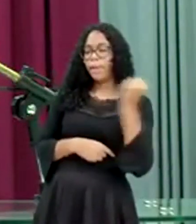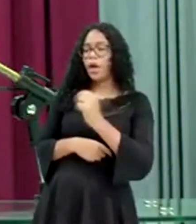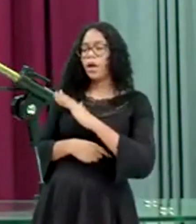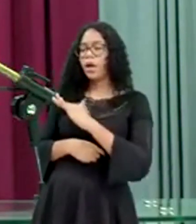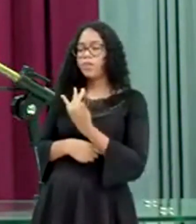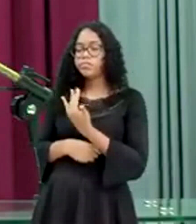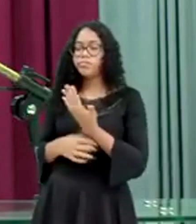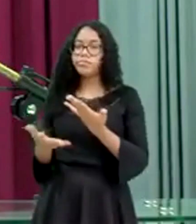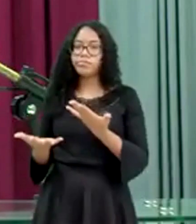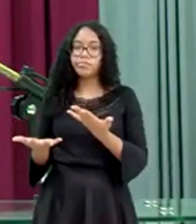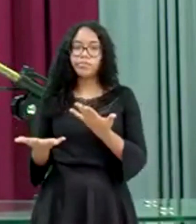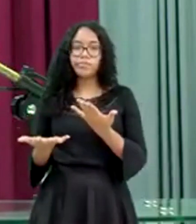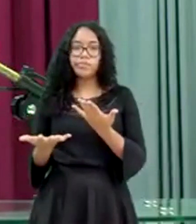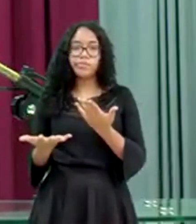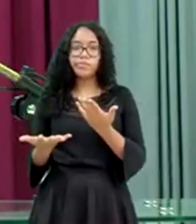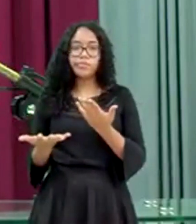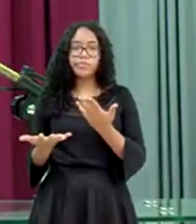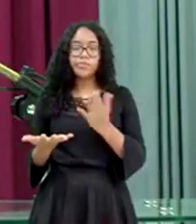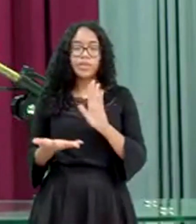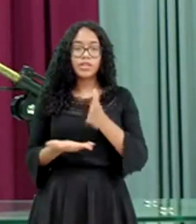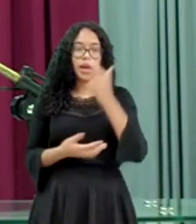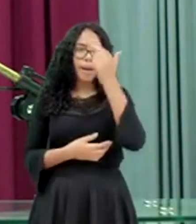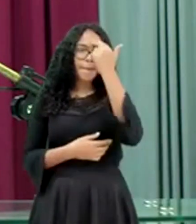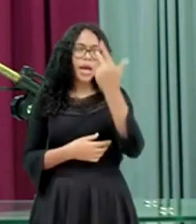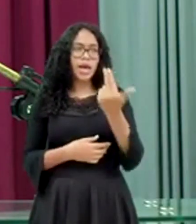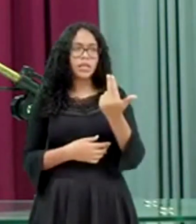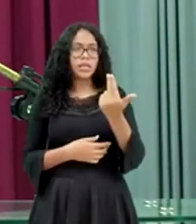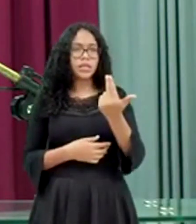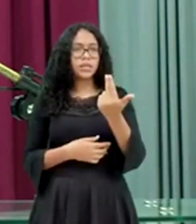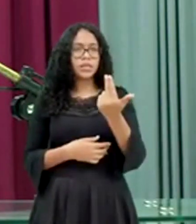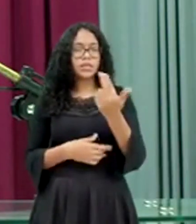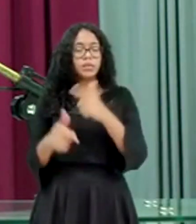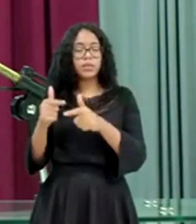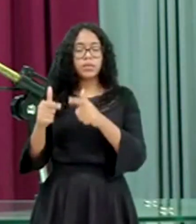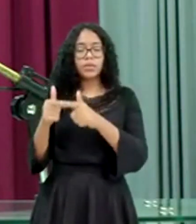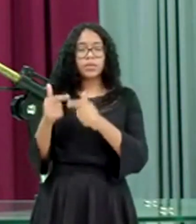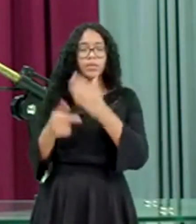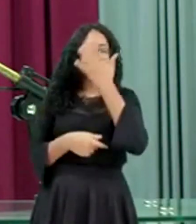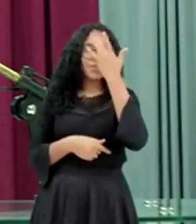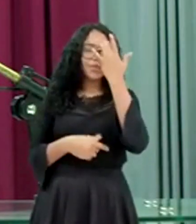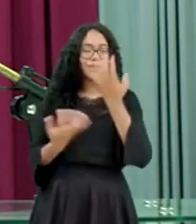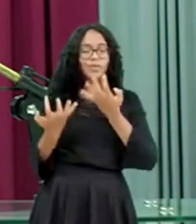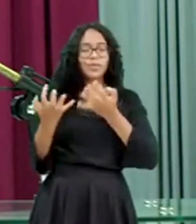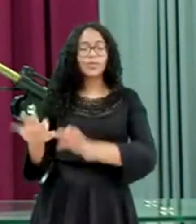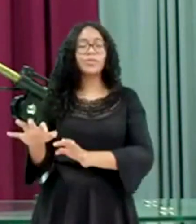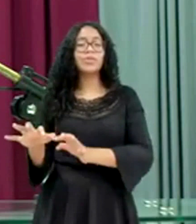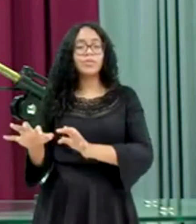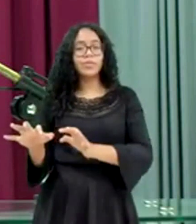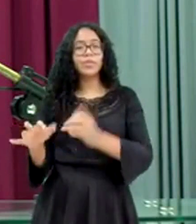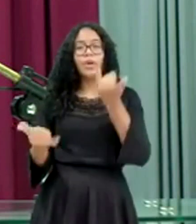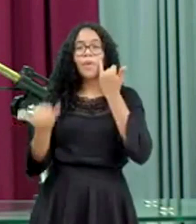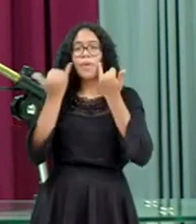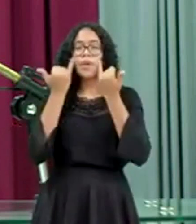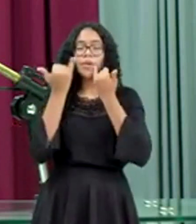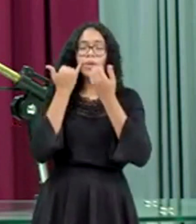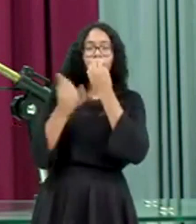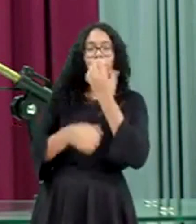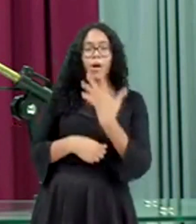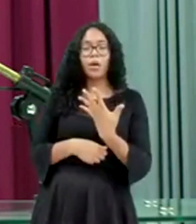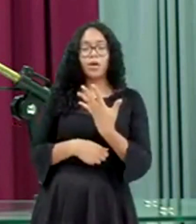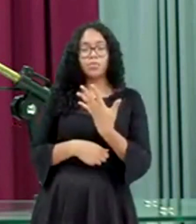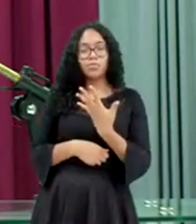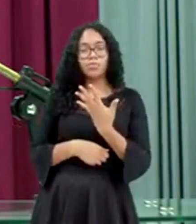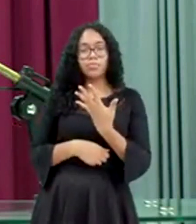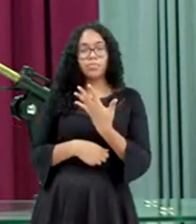Irmãos, já imaginaram a situação? As pessoas não queriam mais ouvir boas notícias.